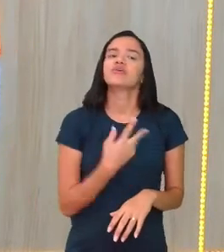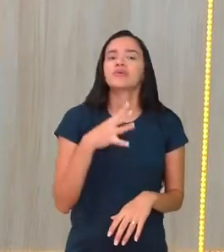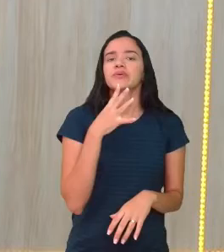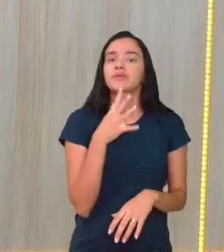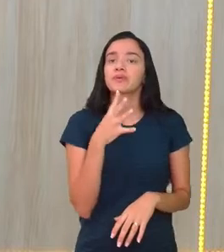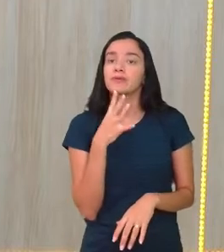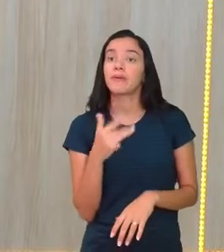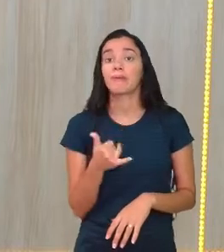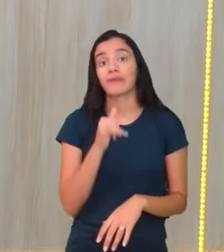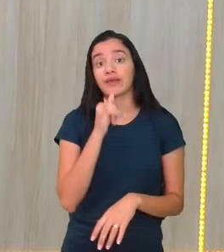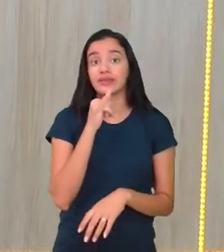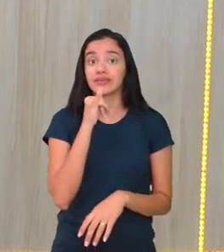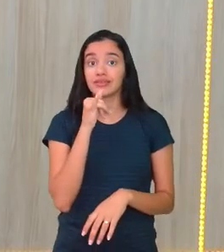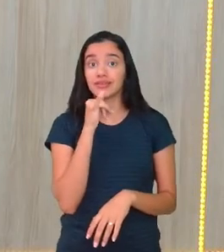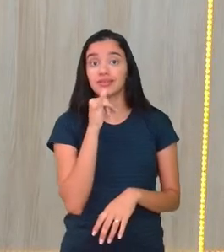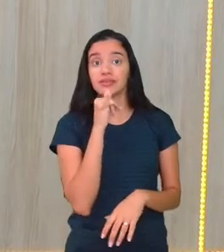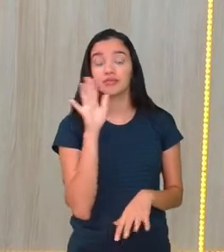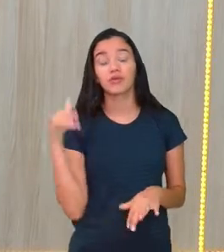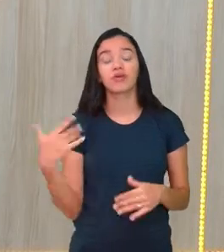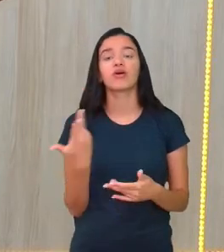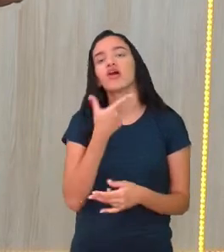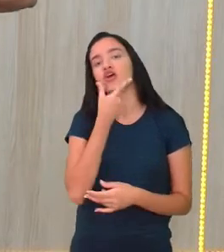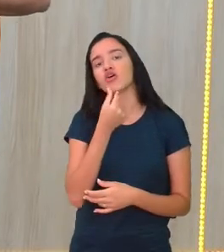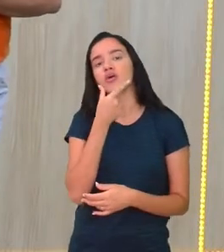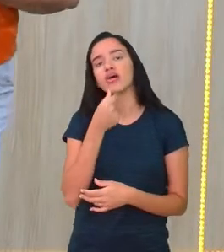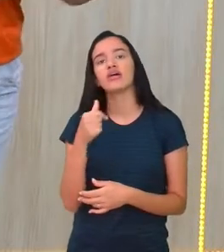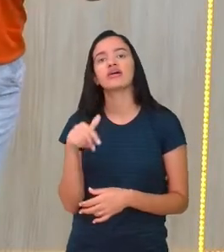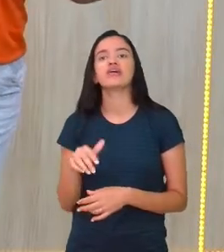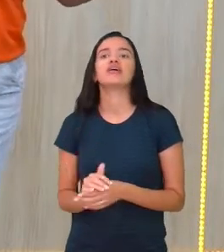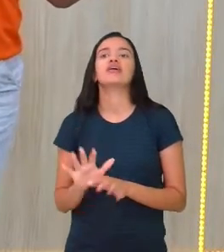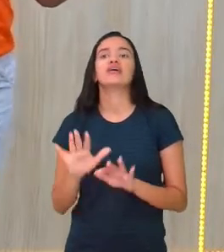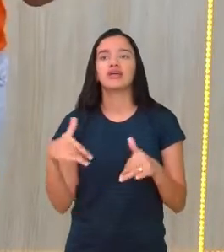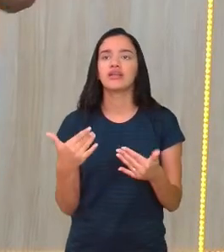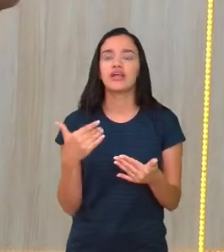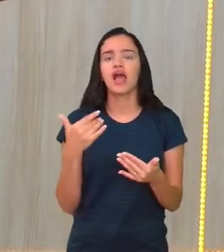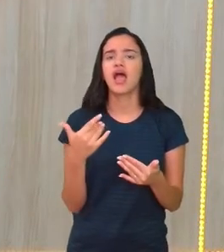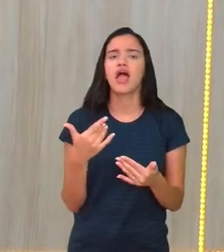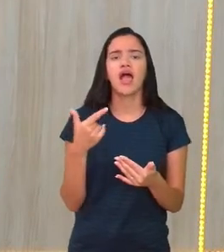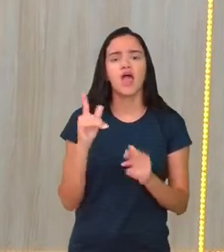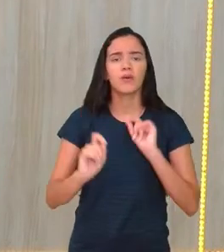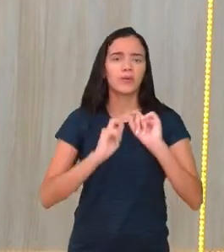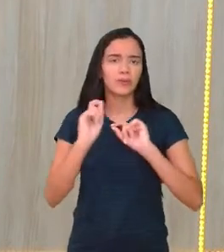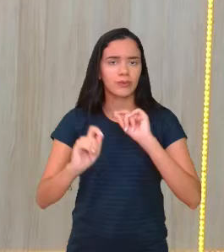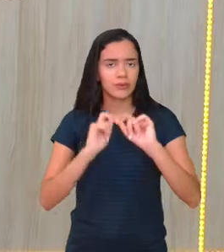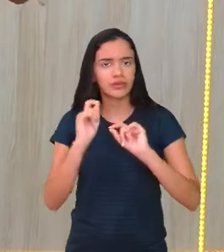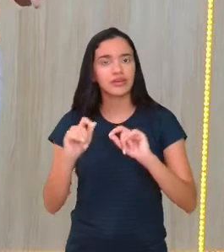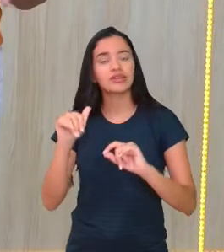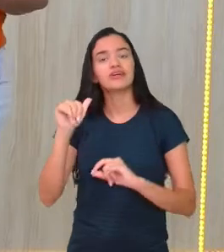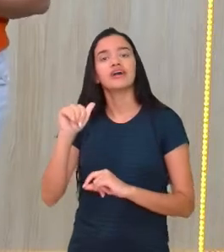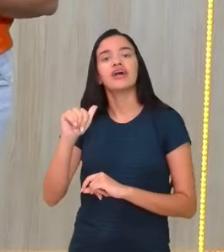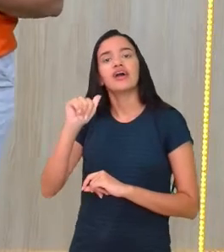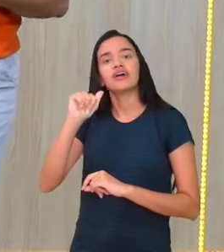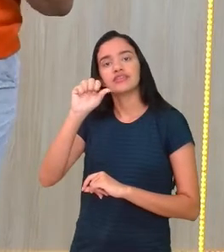Vou citar o exemplo do mestre Salustiano. Sim. Não é? Ele é um mestre de cultura popular, ele era, né, que ele infelizmente